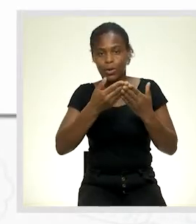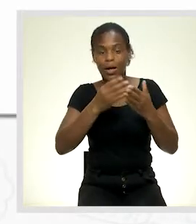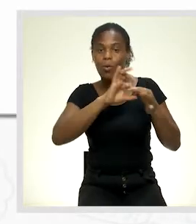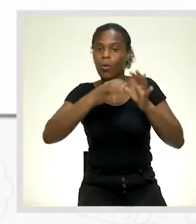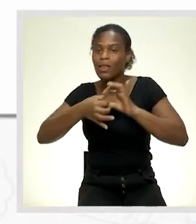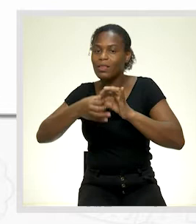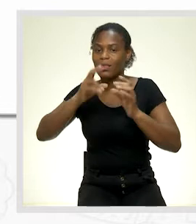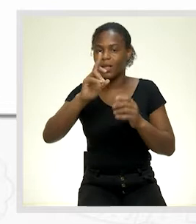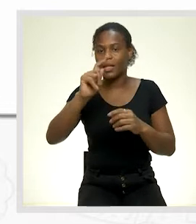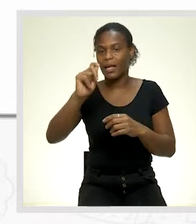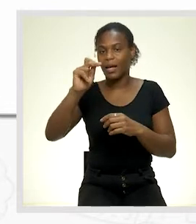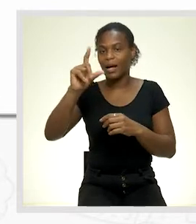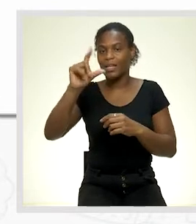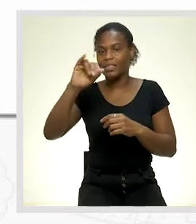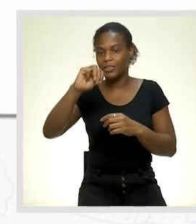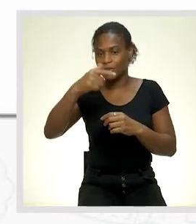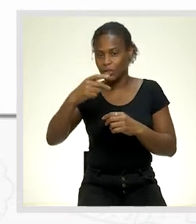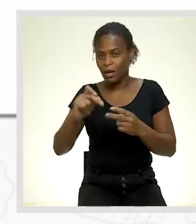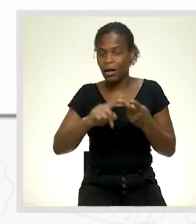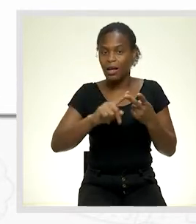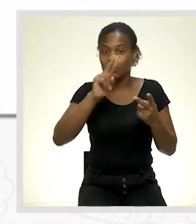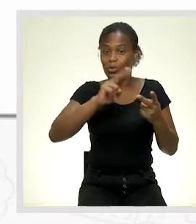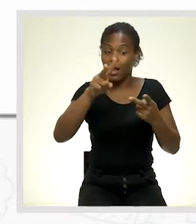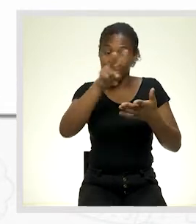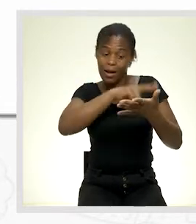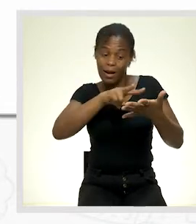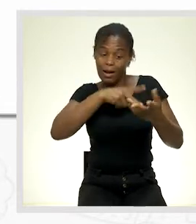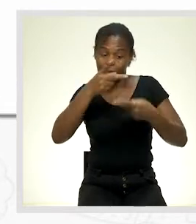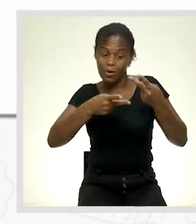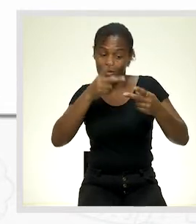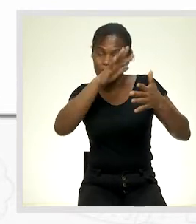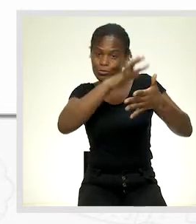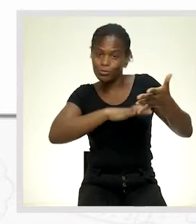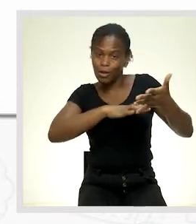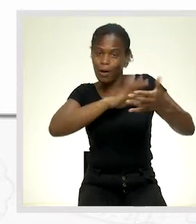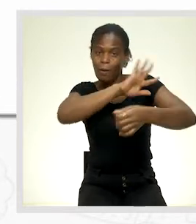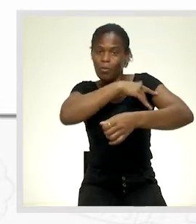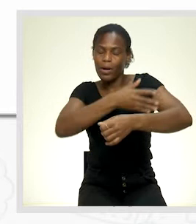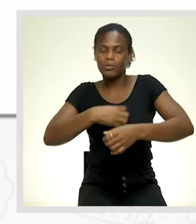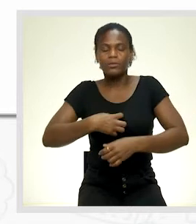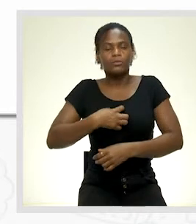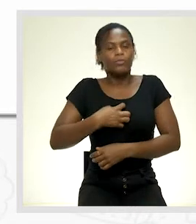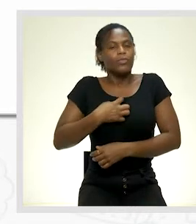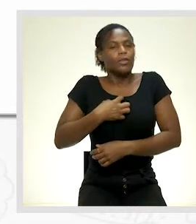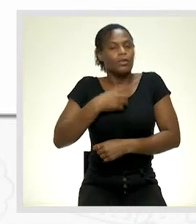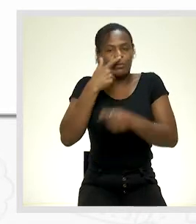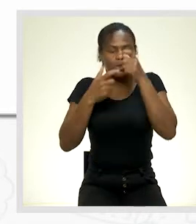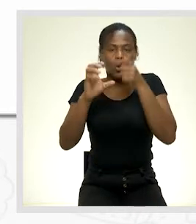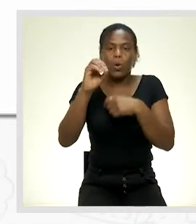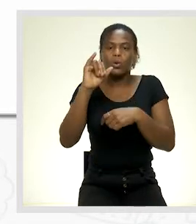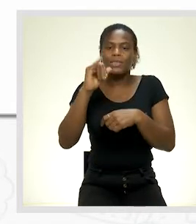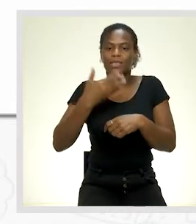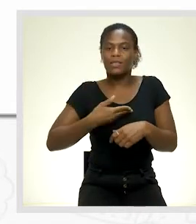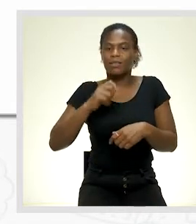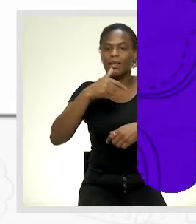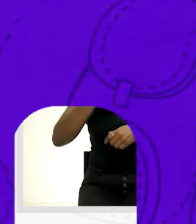da corrente realista. No segundo ponto, leitura e análise do excerto do poema O Sentimento de um Ocidental, de